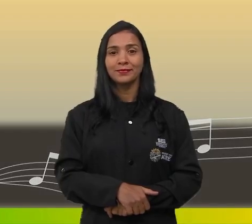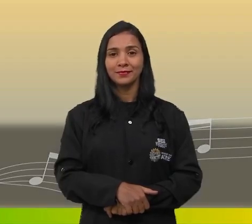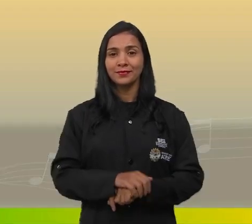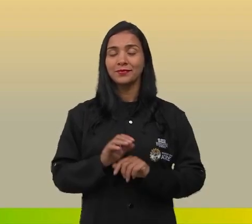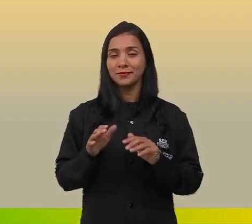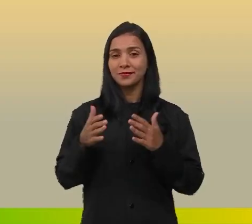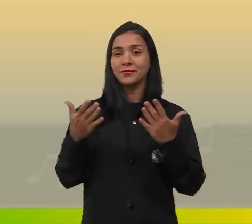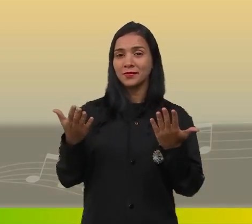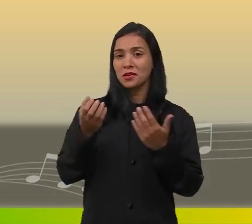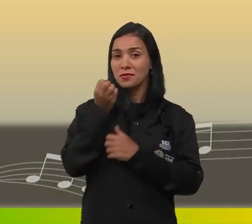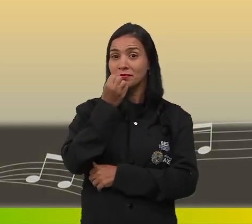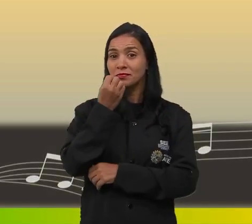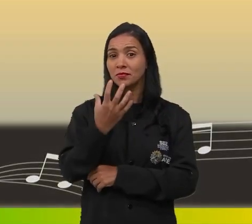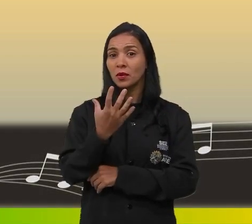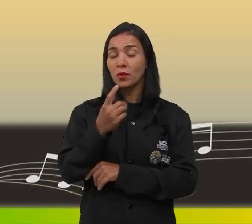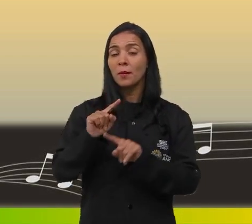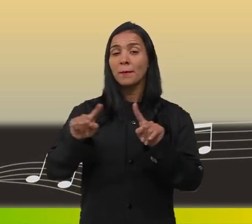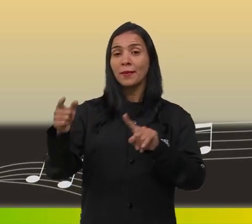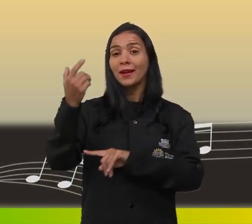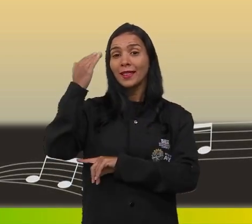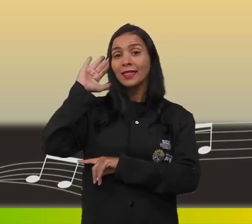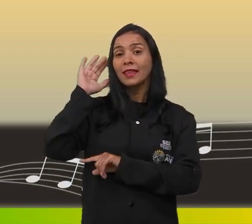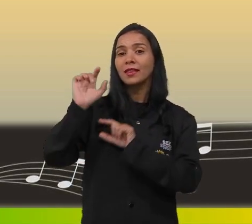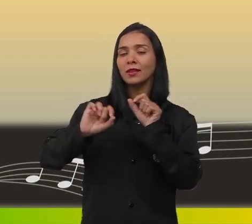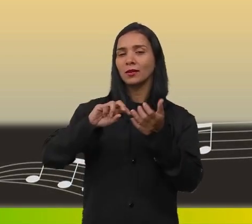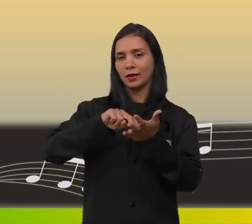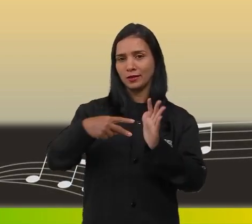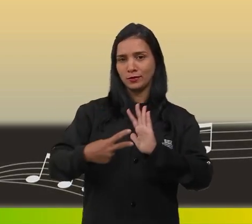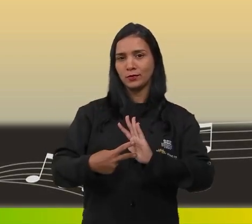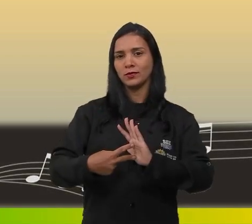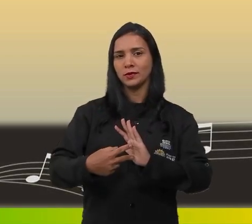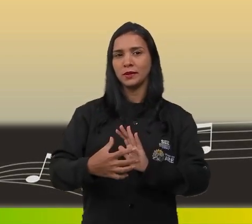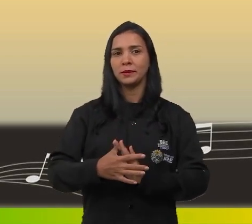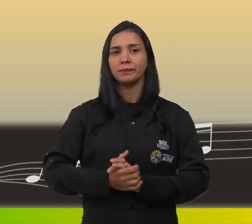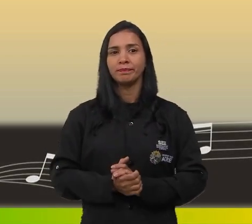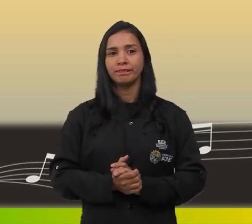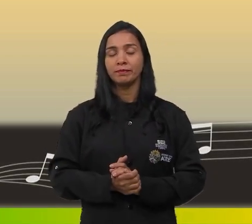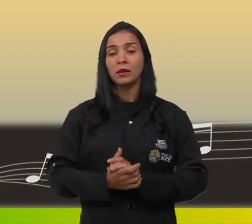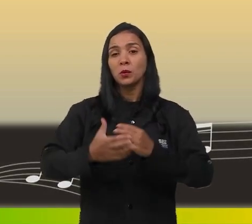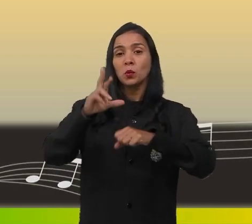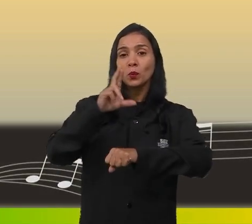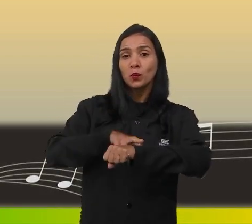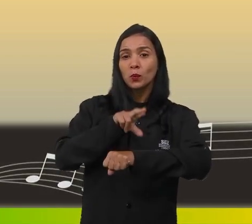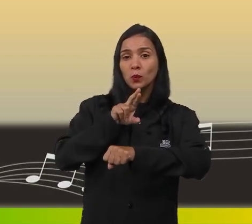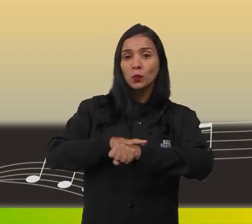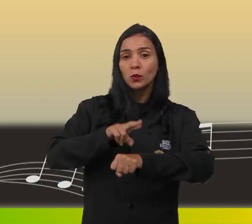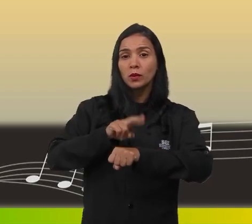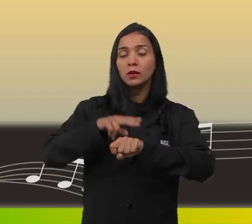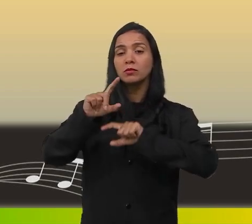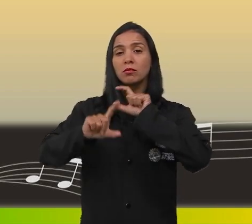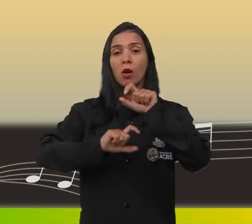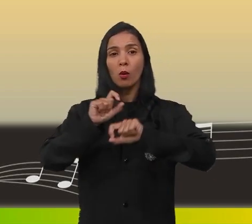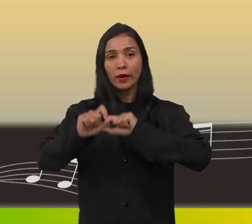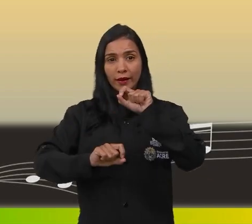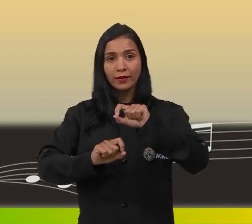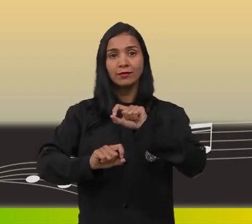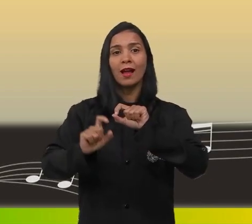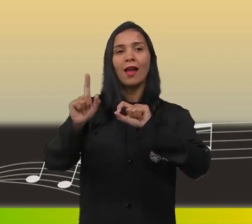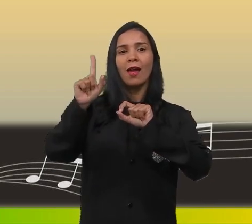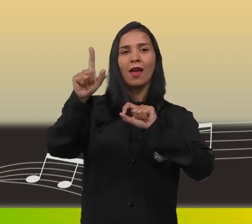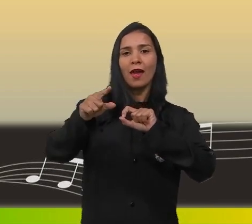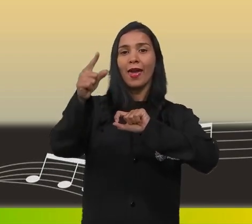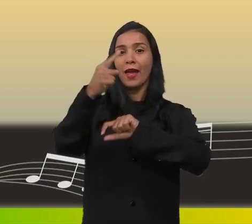Muito bem, só para a gente entender o que é a melodia. E depois vem o ritmo. O ritmo é o que age em função